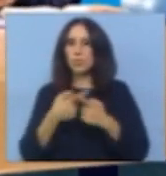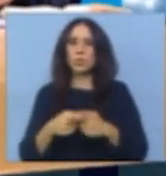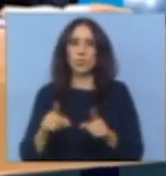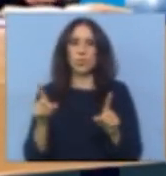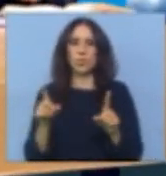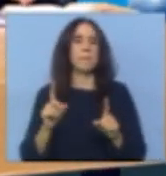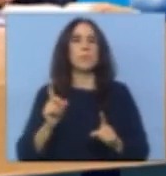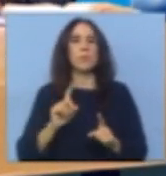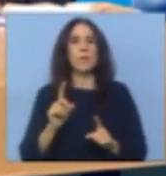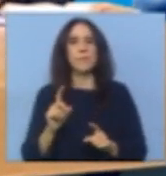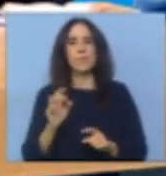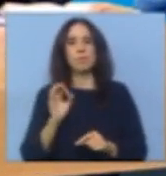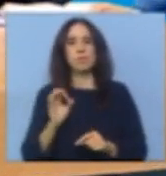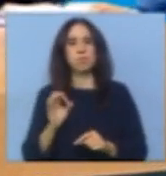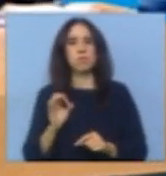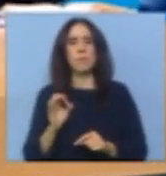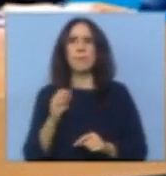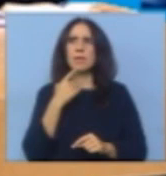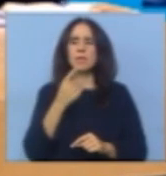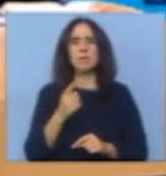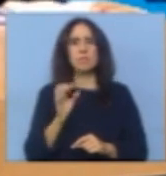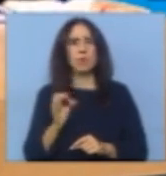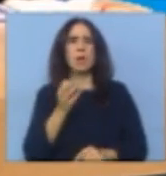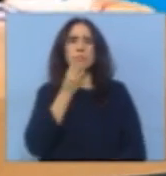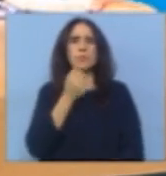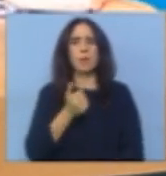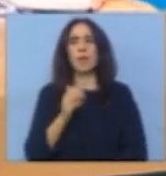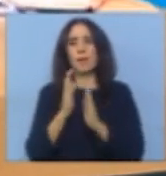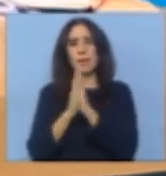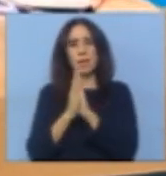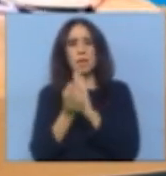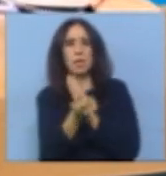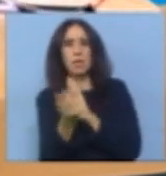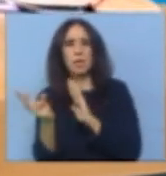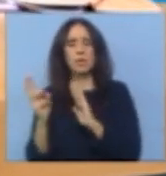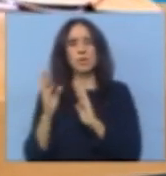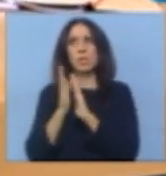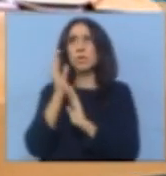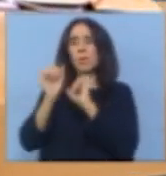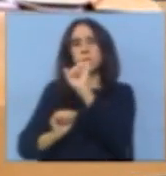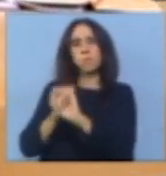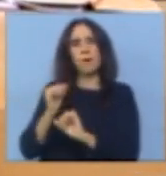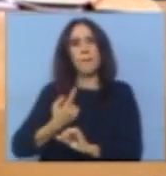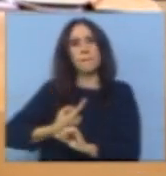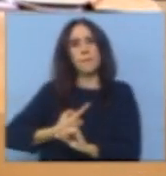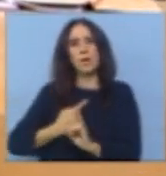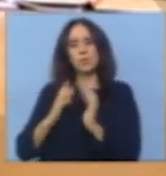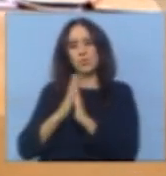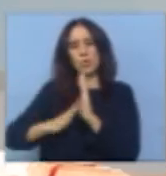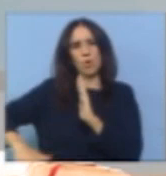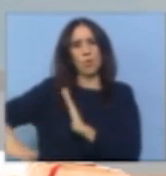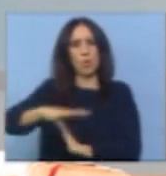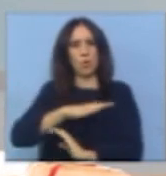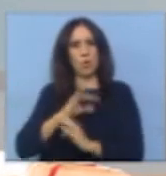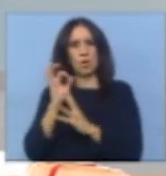é as interpretações mais disto, é dizer assim, muito bem, então as igrejas e a religião deve confinar-se à sacristia, portanto, tratar